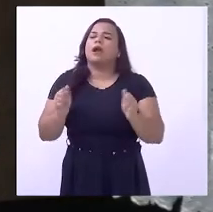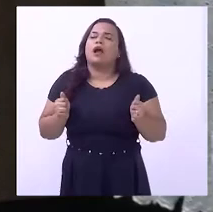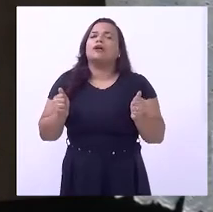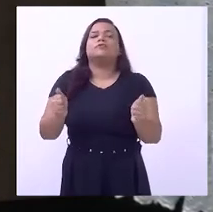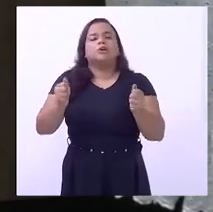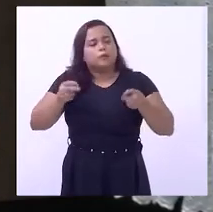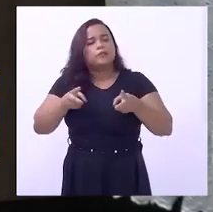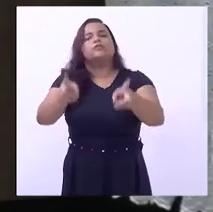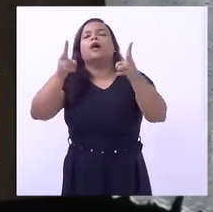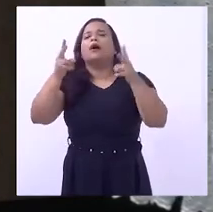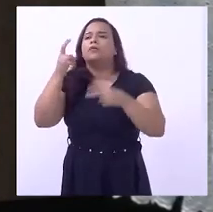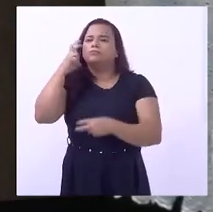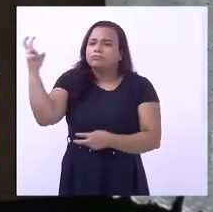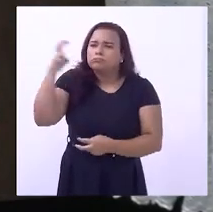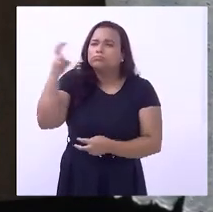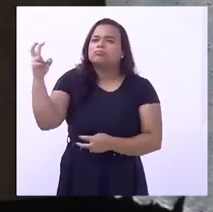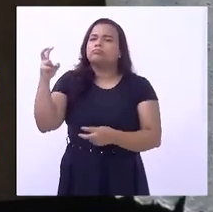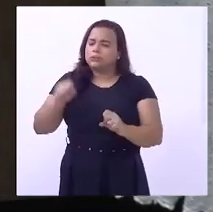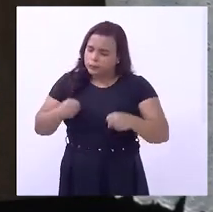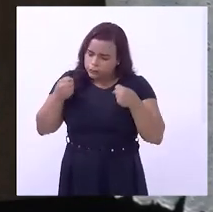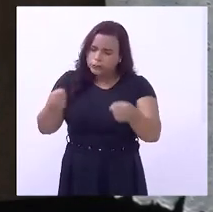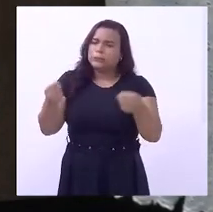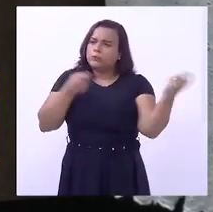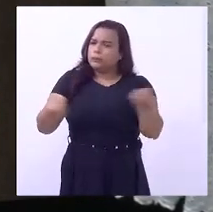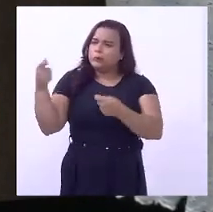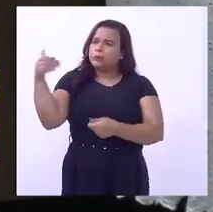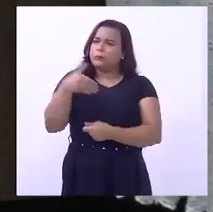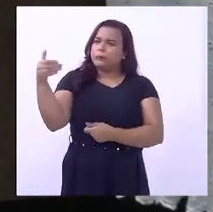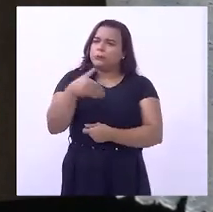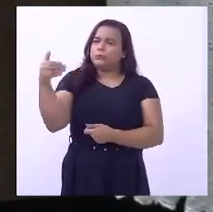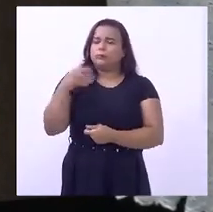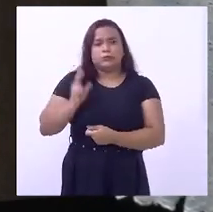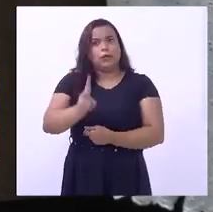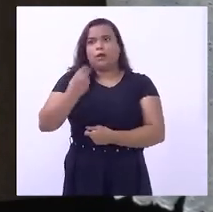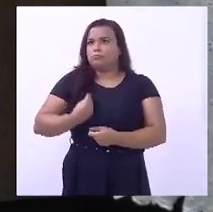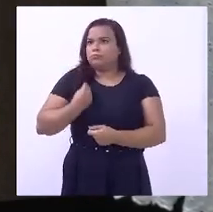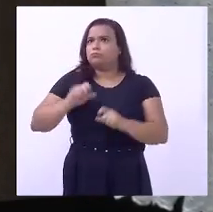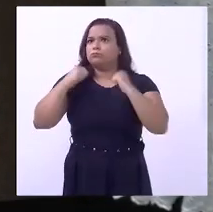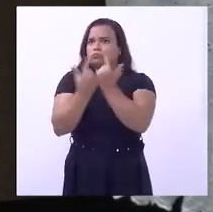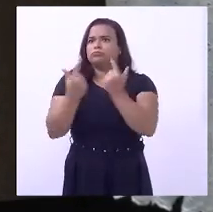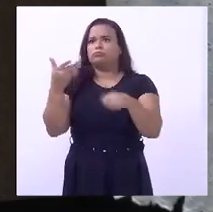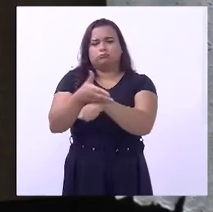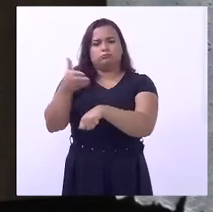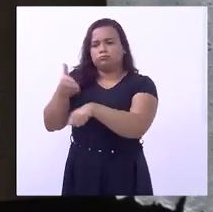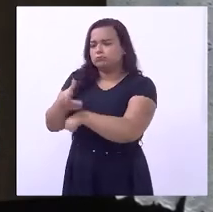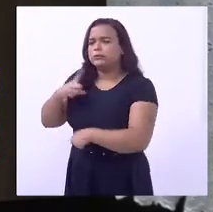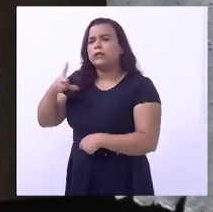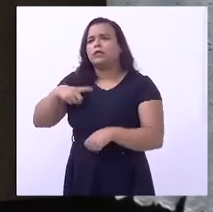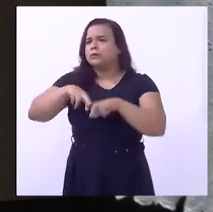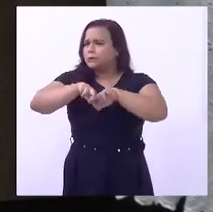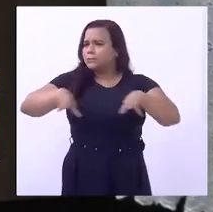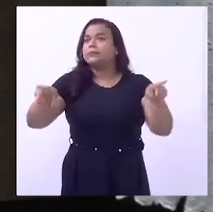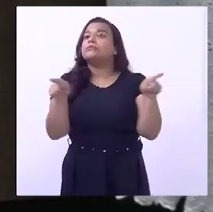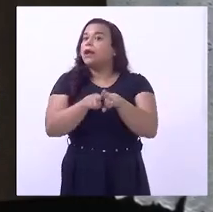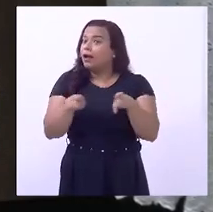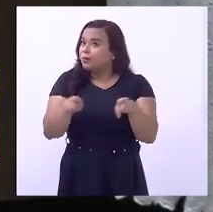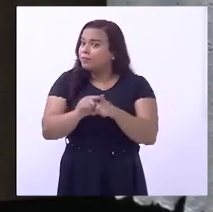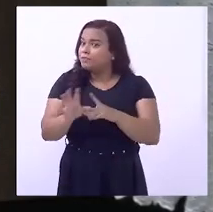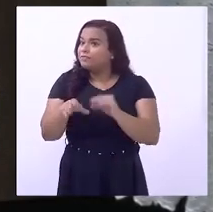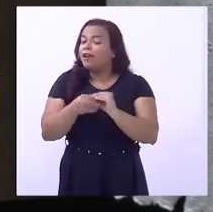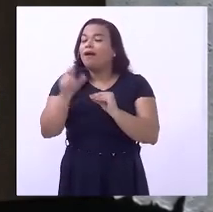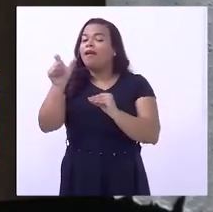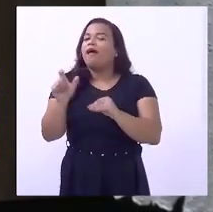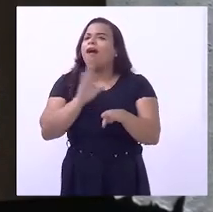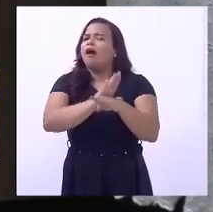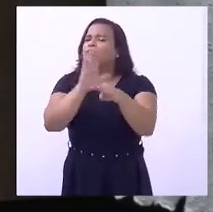dedicada, inteligente, aplicada, frequente, presente na vida da Assembleia. Inclusive, André, está ajudando